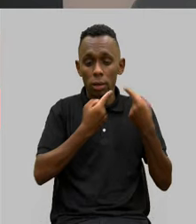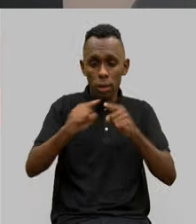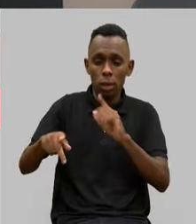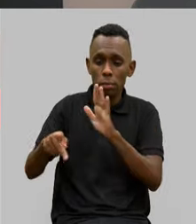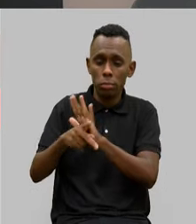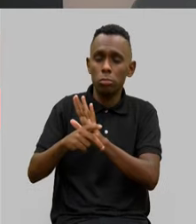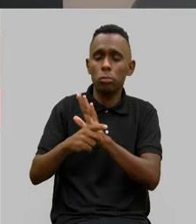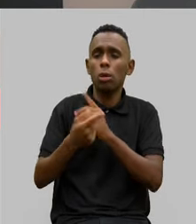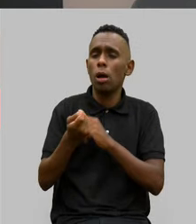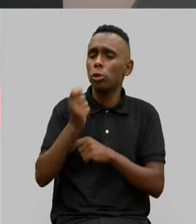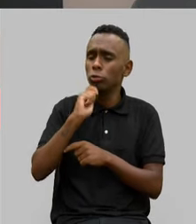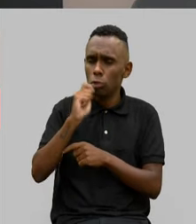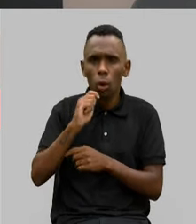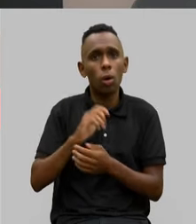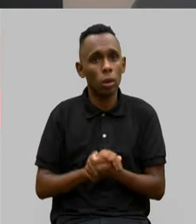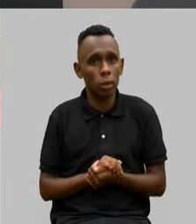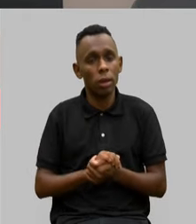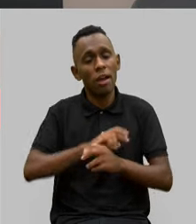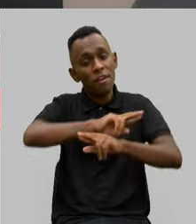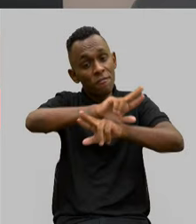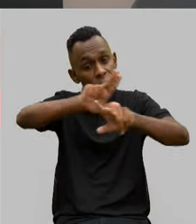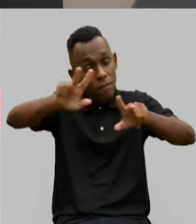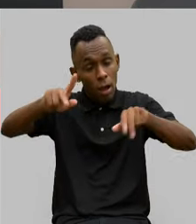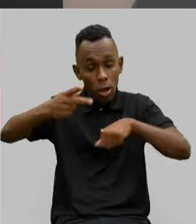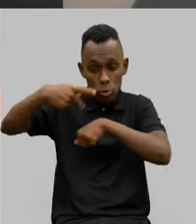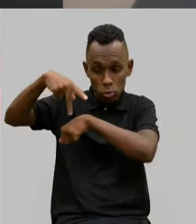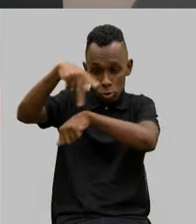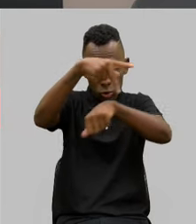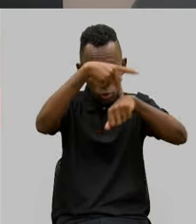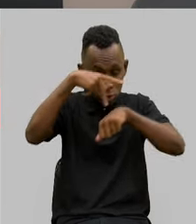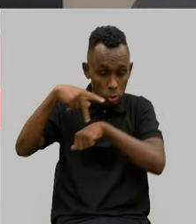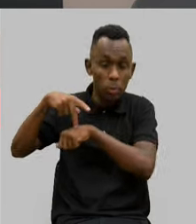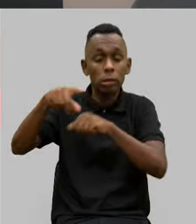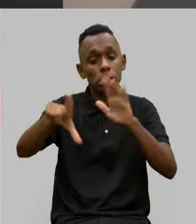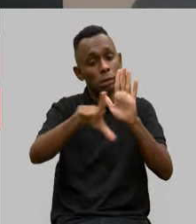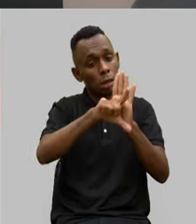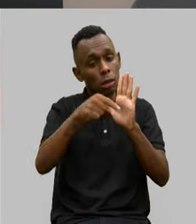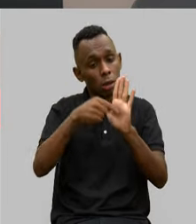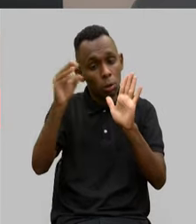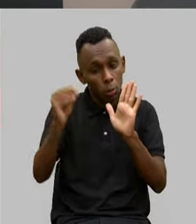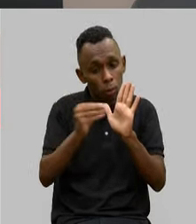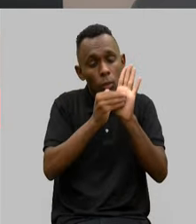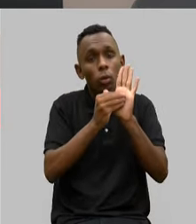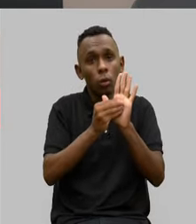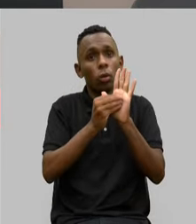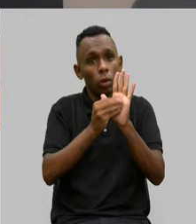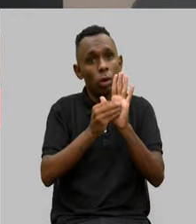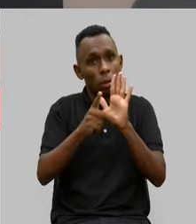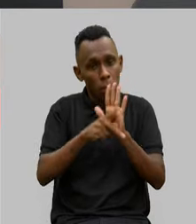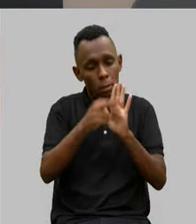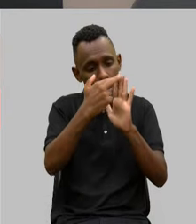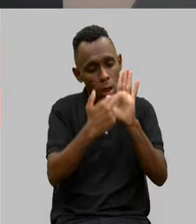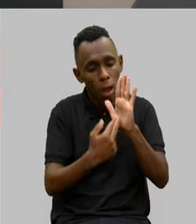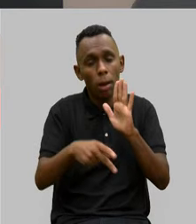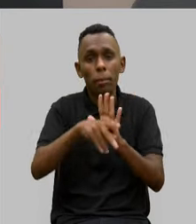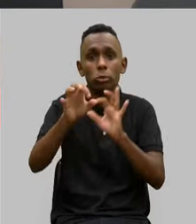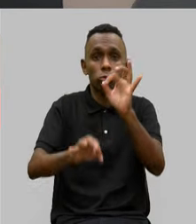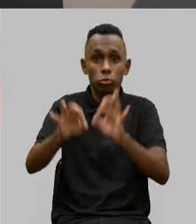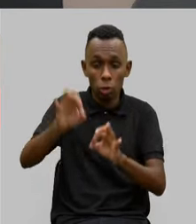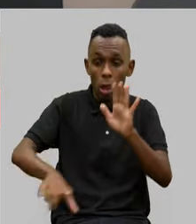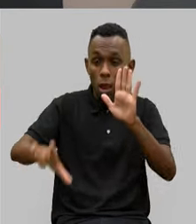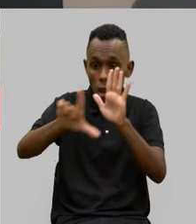drogas e vários países estabeleceram em suas legislações nem seus ordenamentos jurídicos